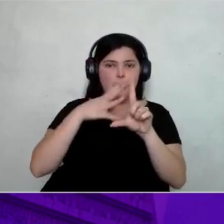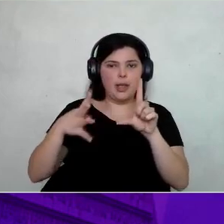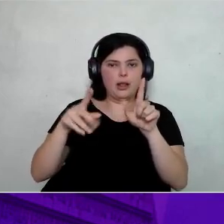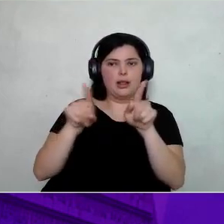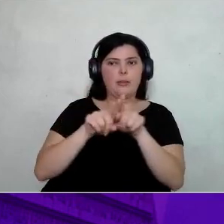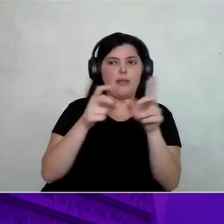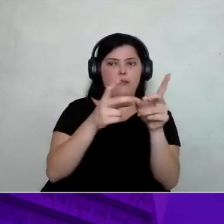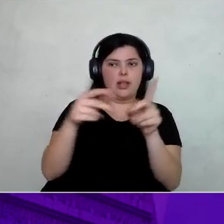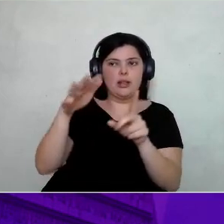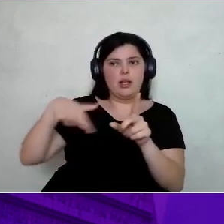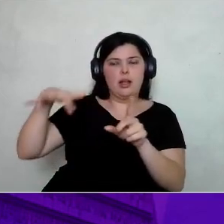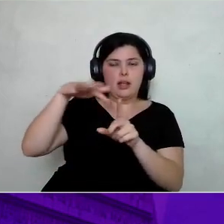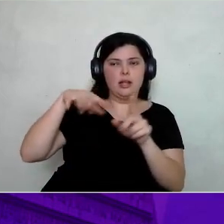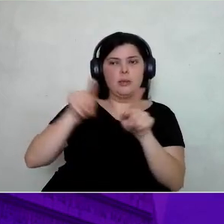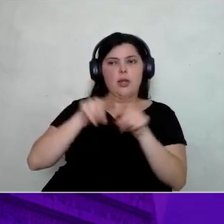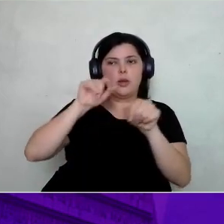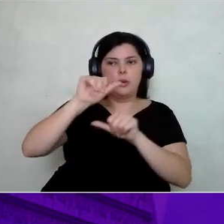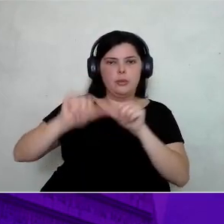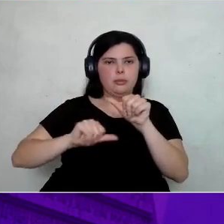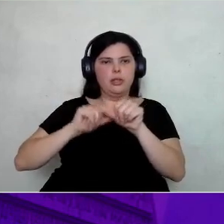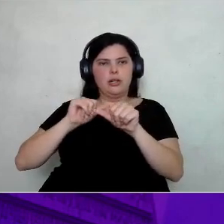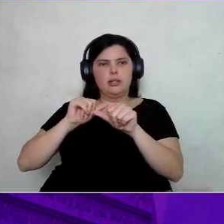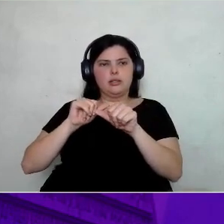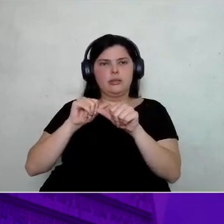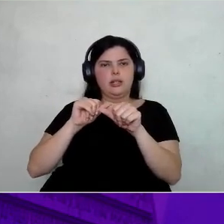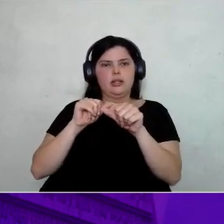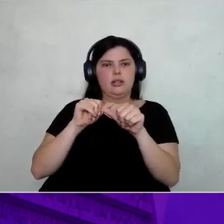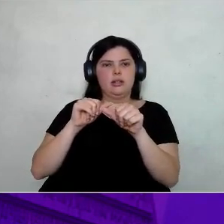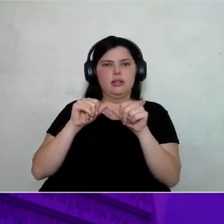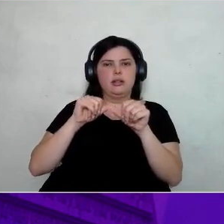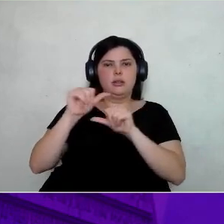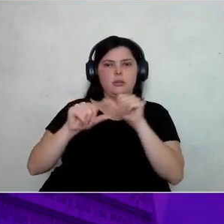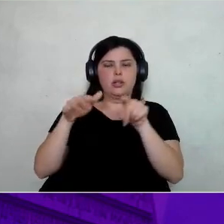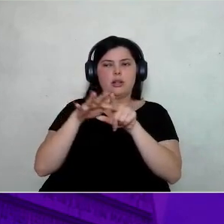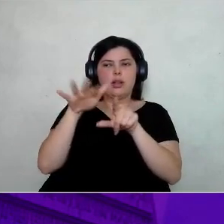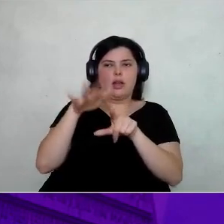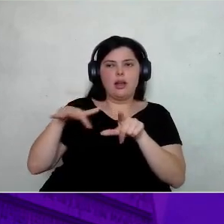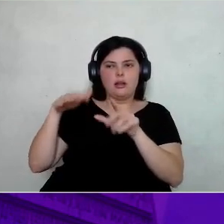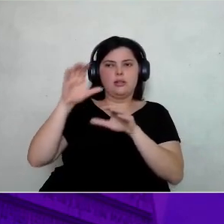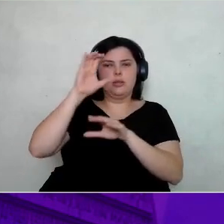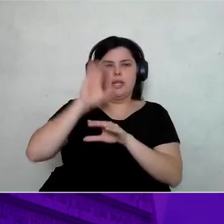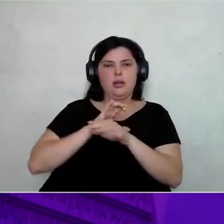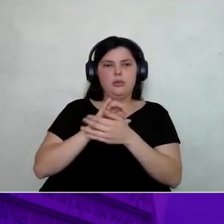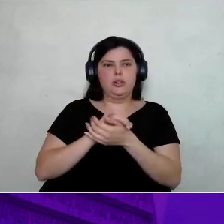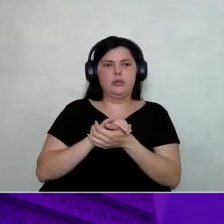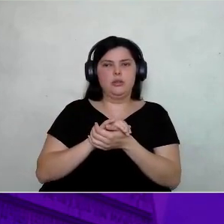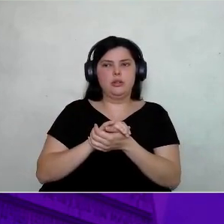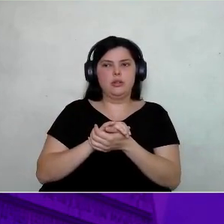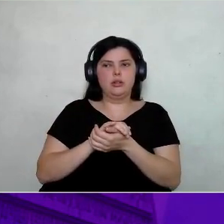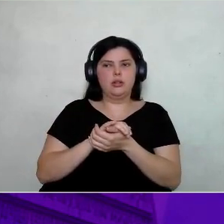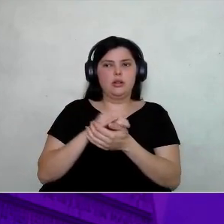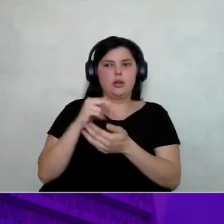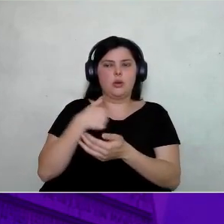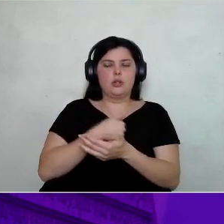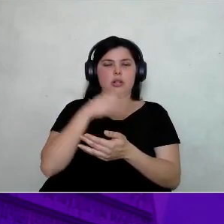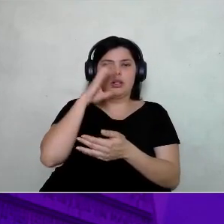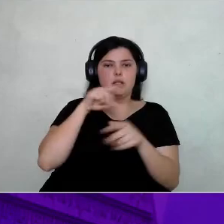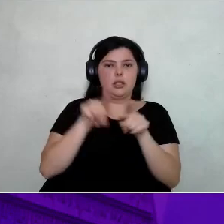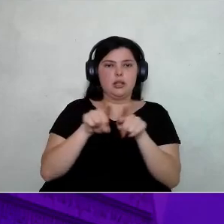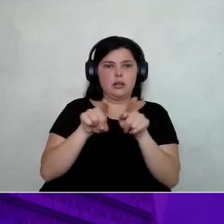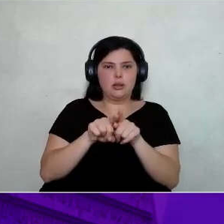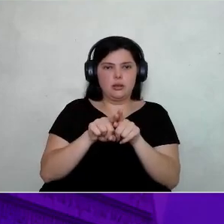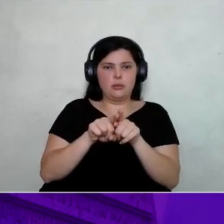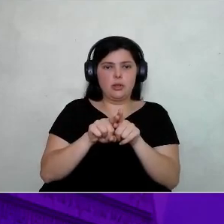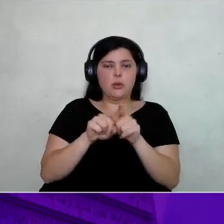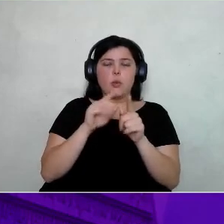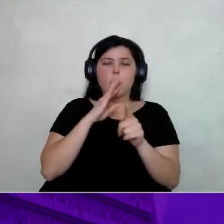Vou mudar até para dimensão de clientes. Está aqui, nossos clientes. Tá? Isso é uma maneira para quem conhece